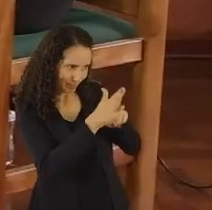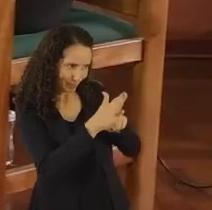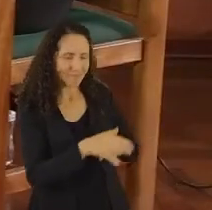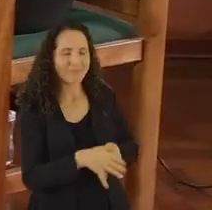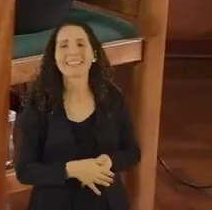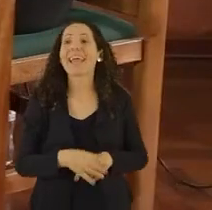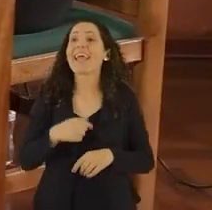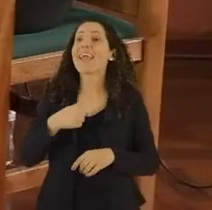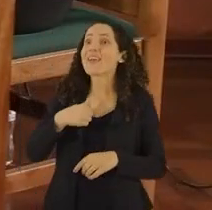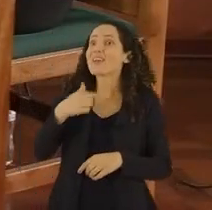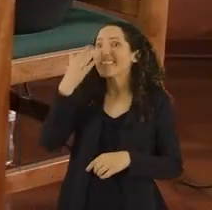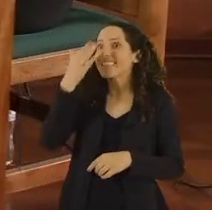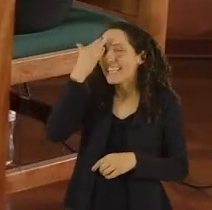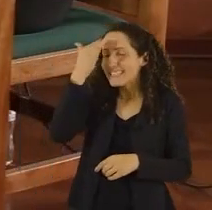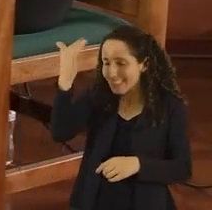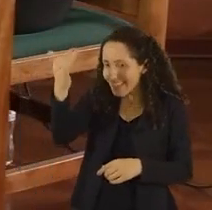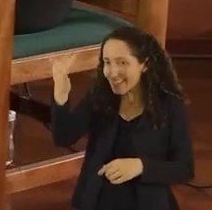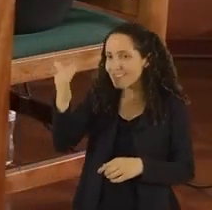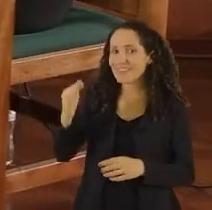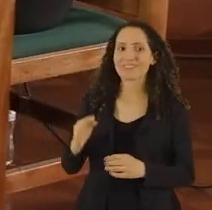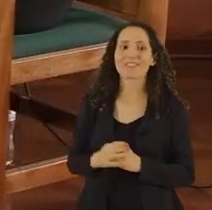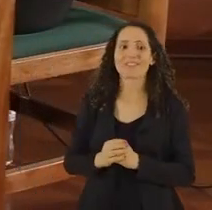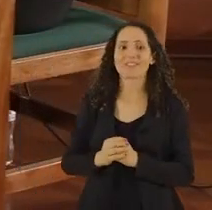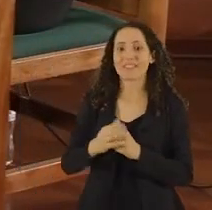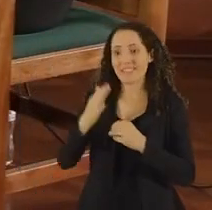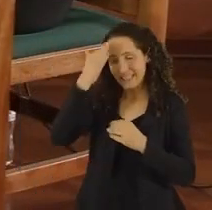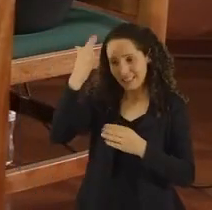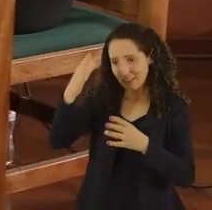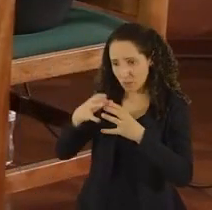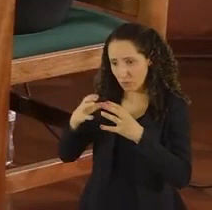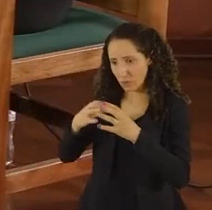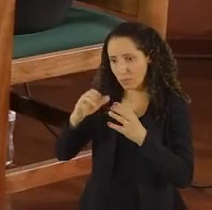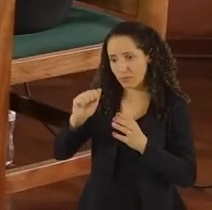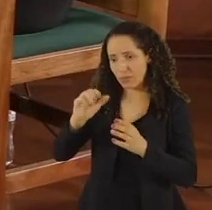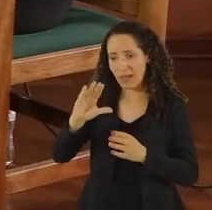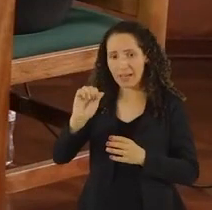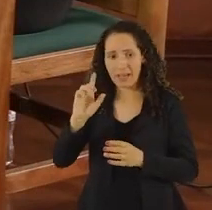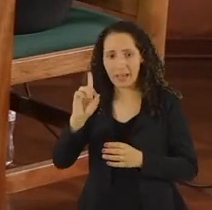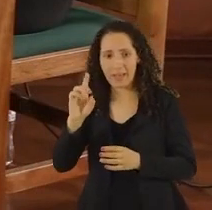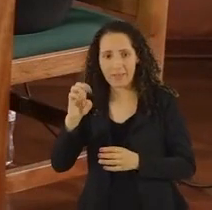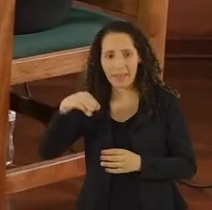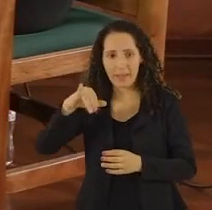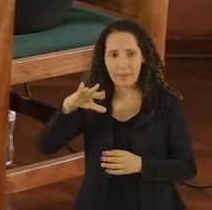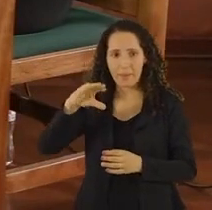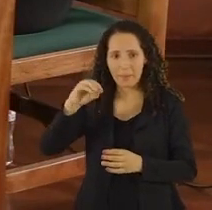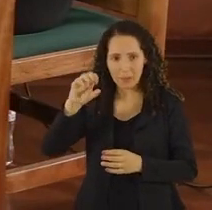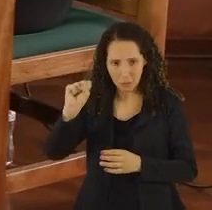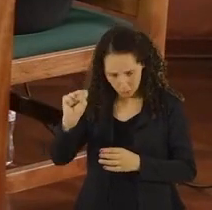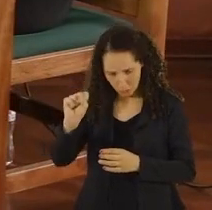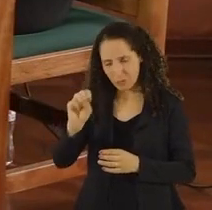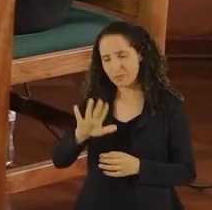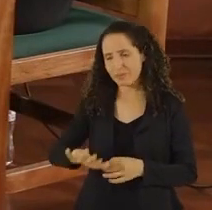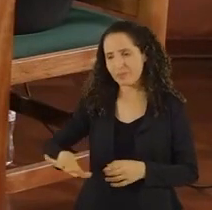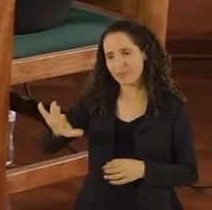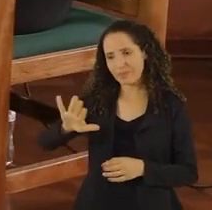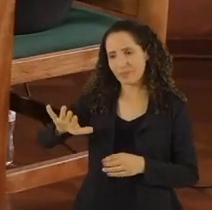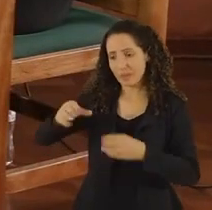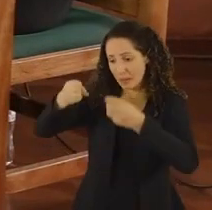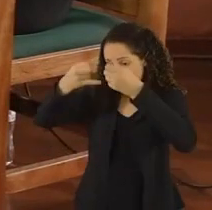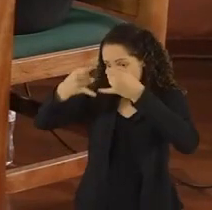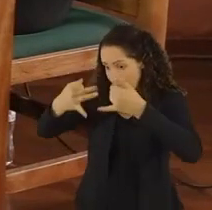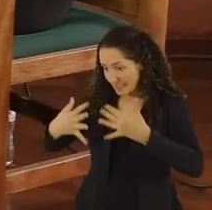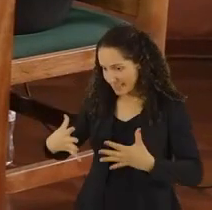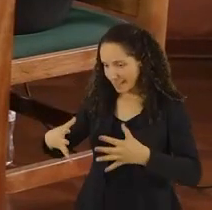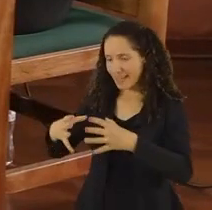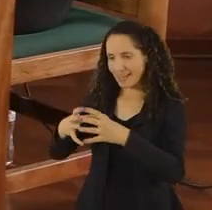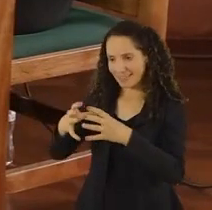Eu que agradeço agradeço em nome de todos os Acadêmicos da área oportunidade de falar um pouquinho sobre academia